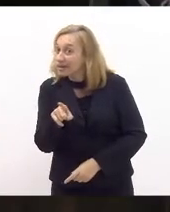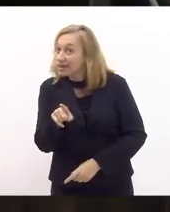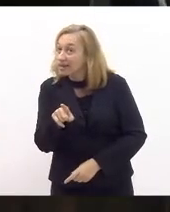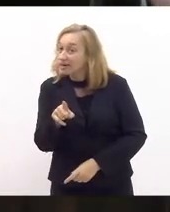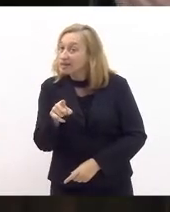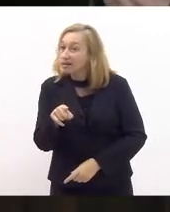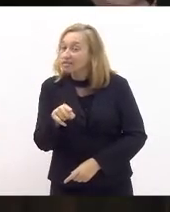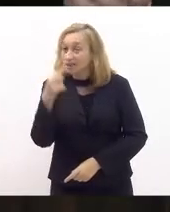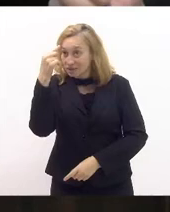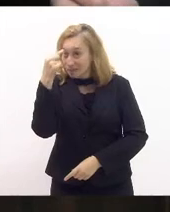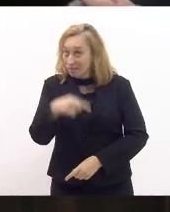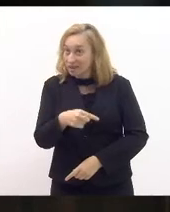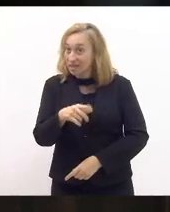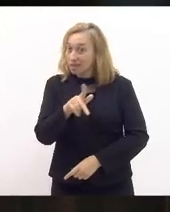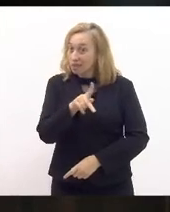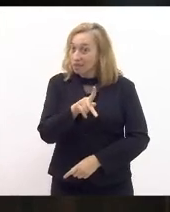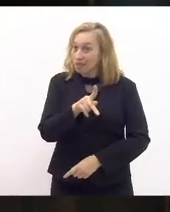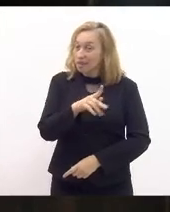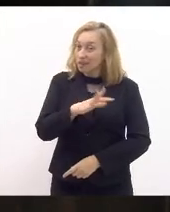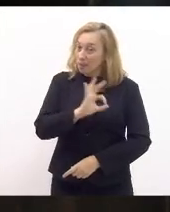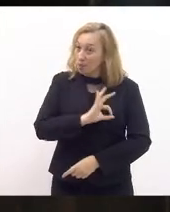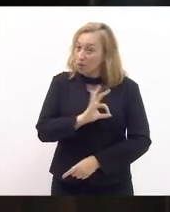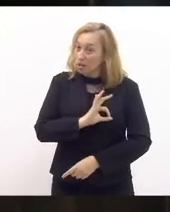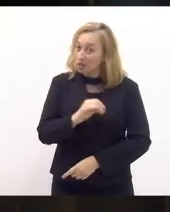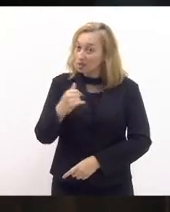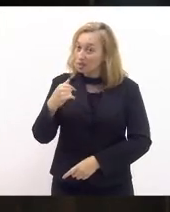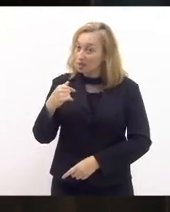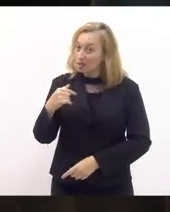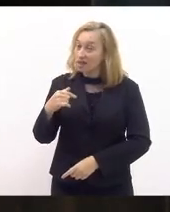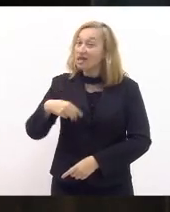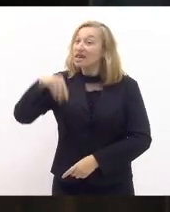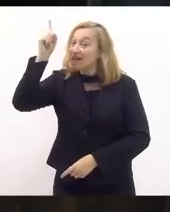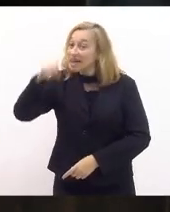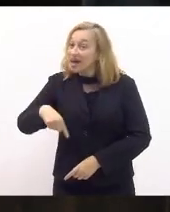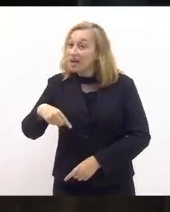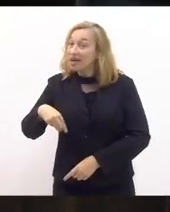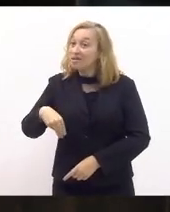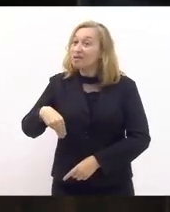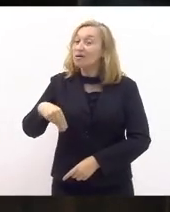manda na PM. Aqui quem está mandando hoje é o Nelson.